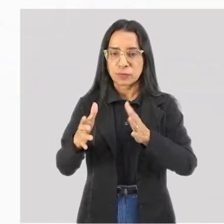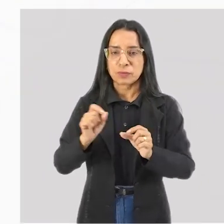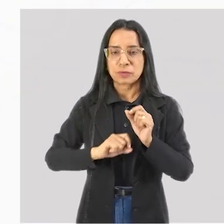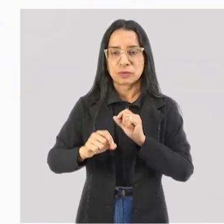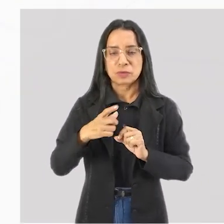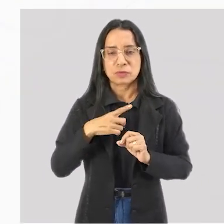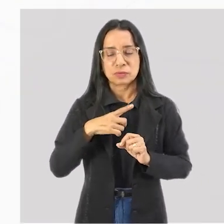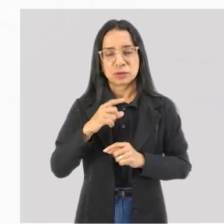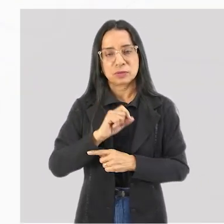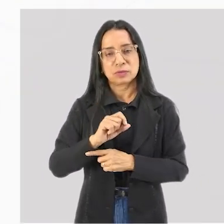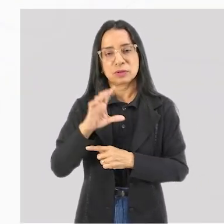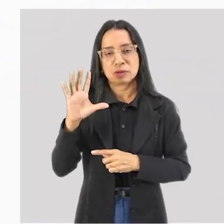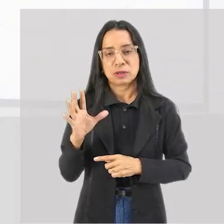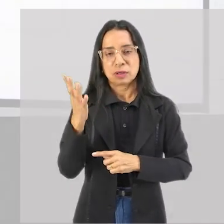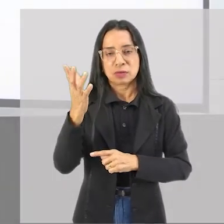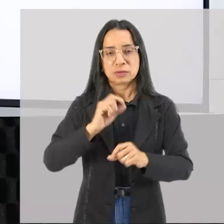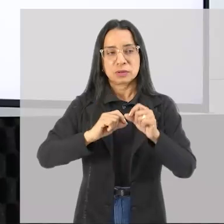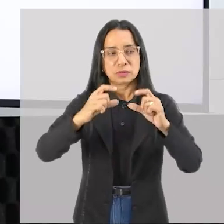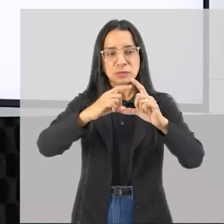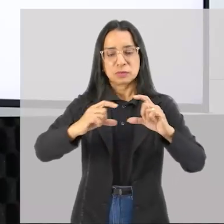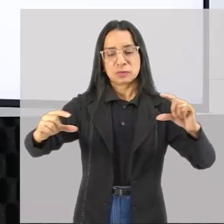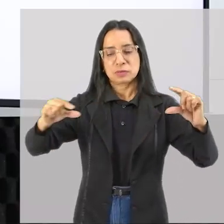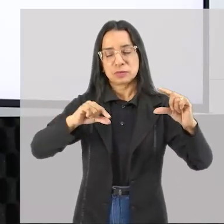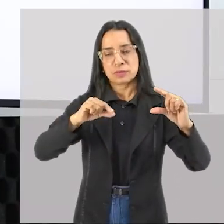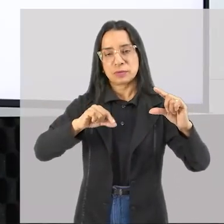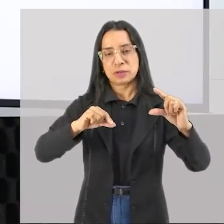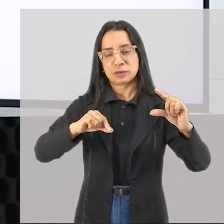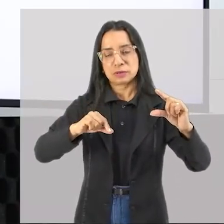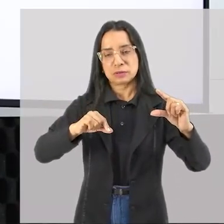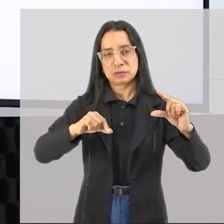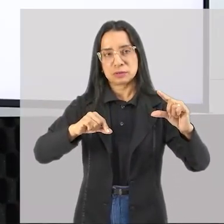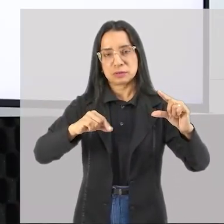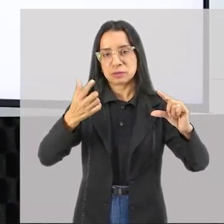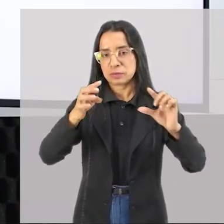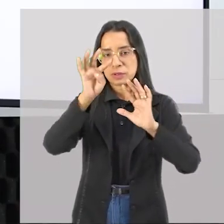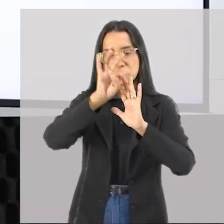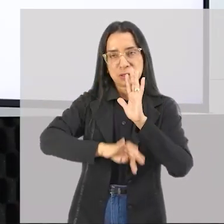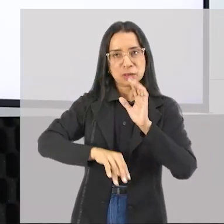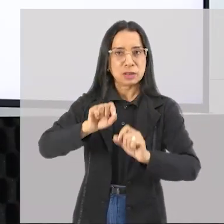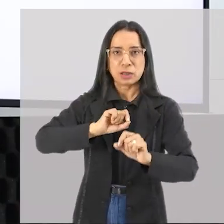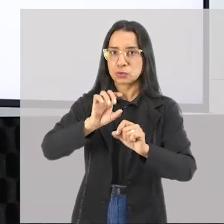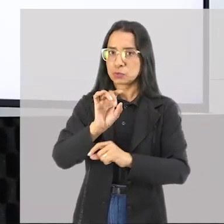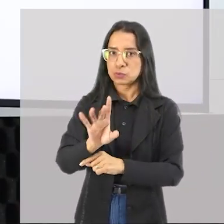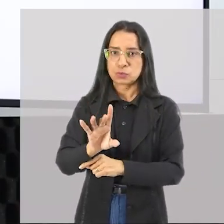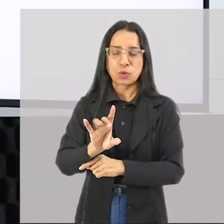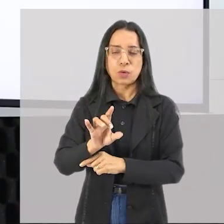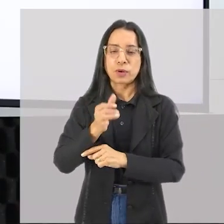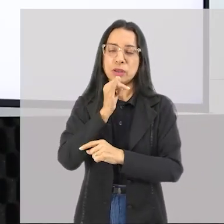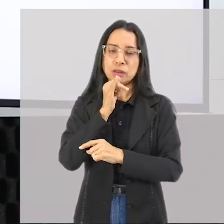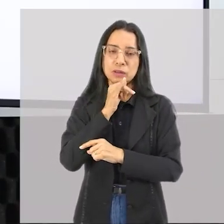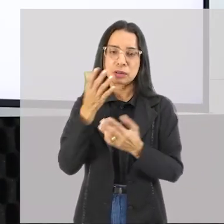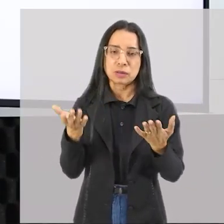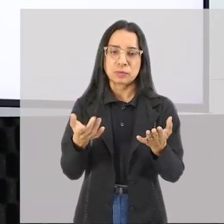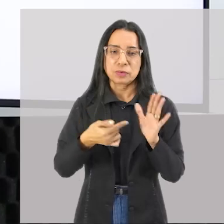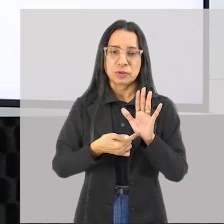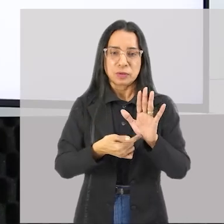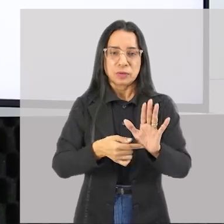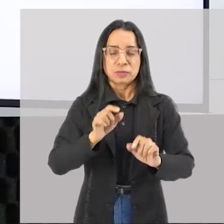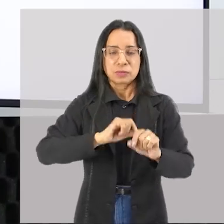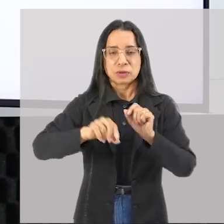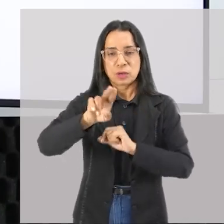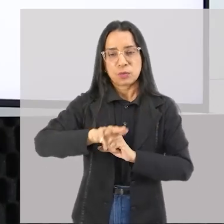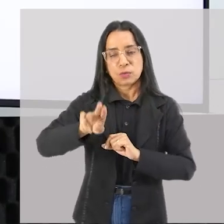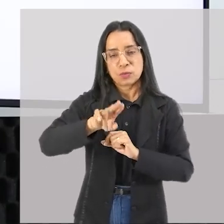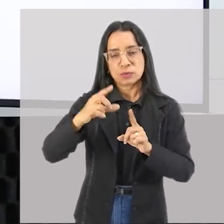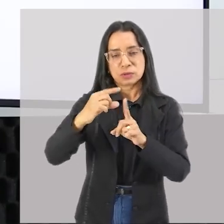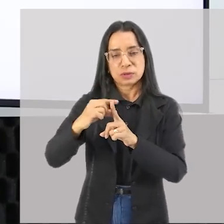eu tive situações frasais, né? A gente não viu grandes textos, foram exemplos pontuais para demonstrar a aplicação